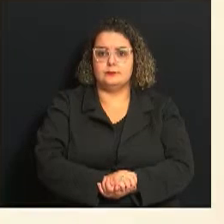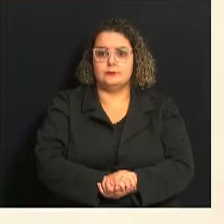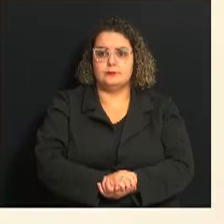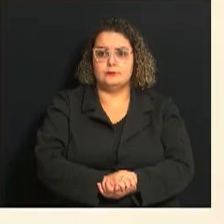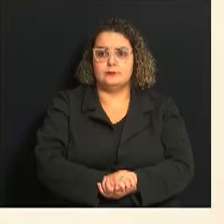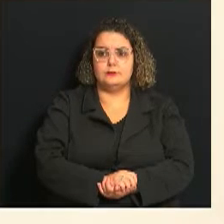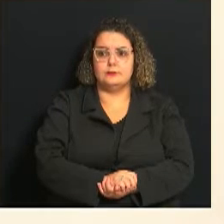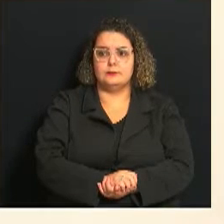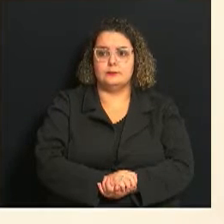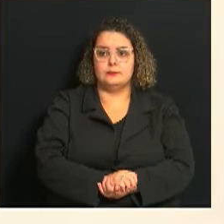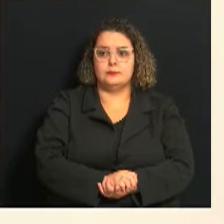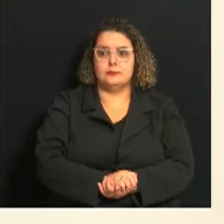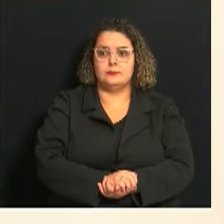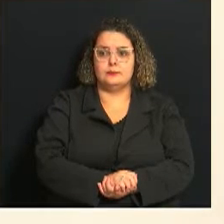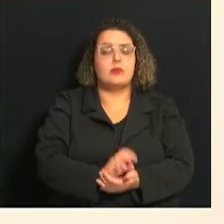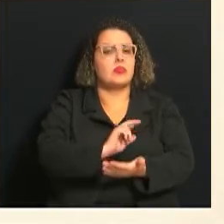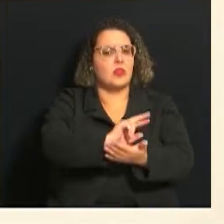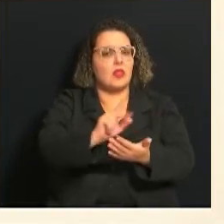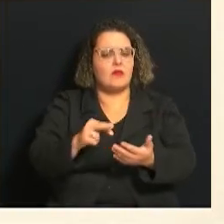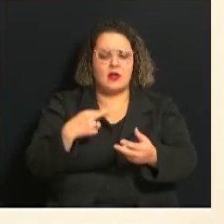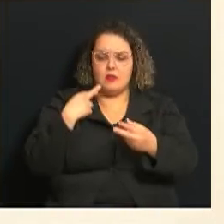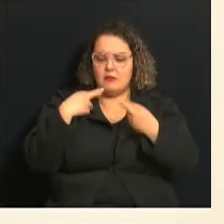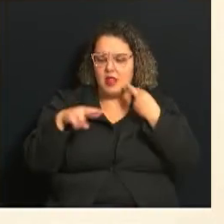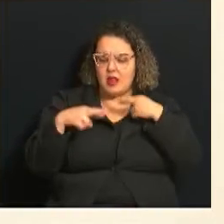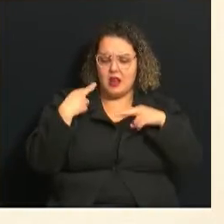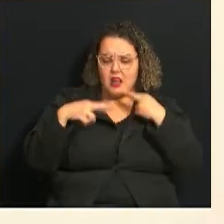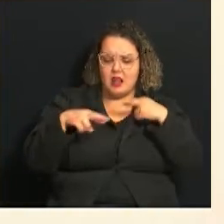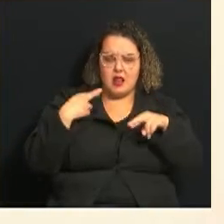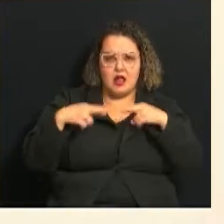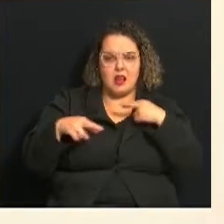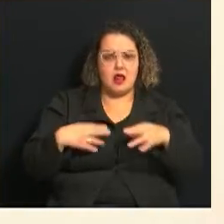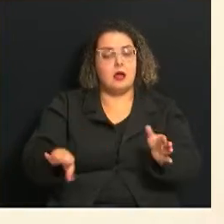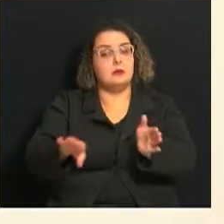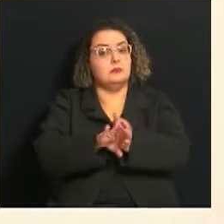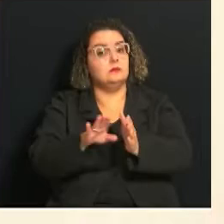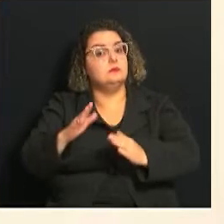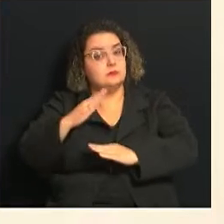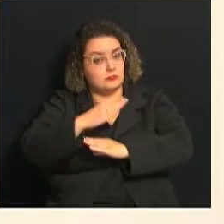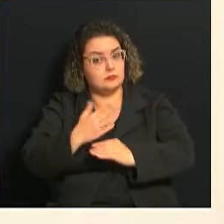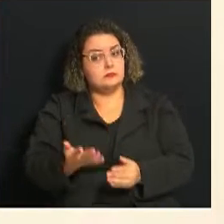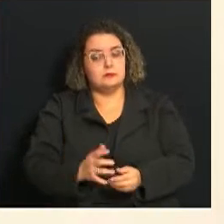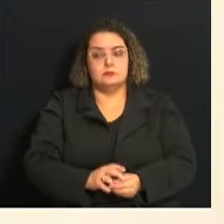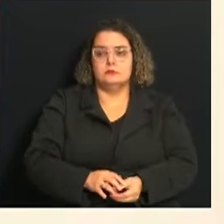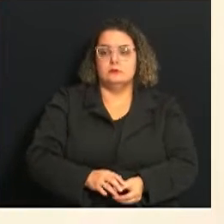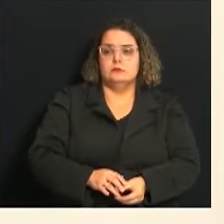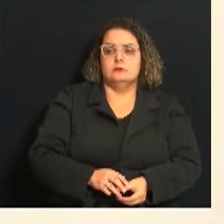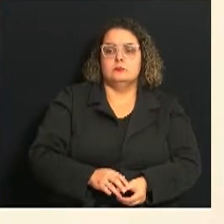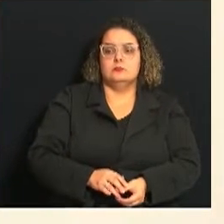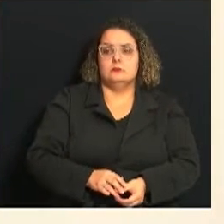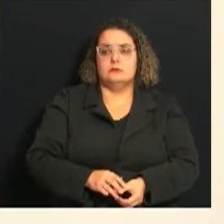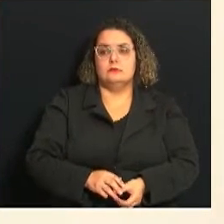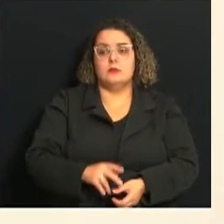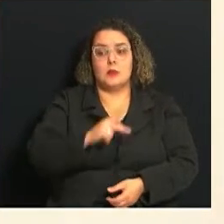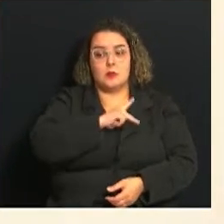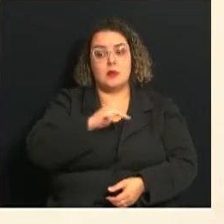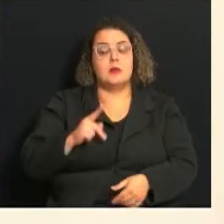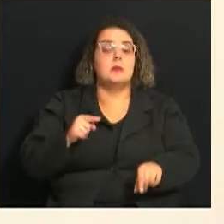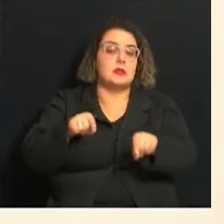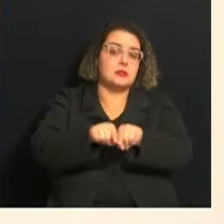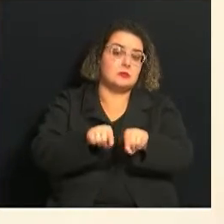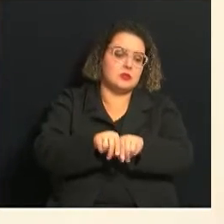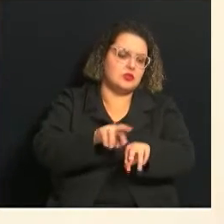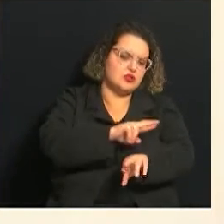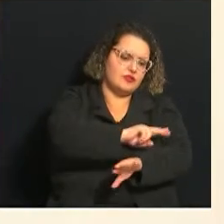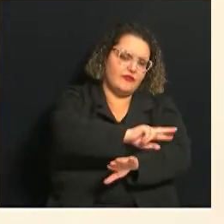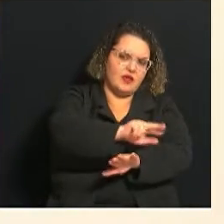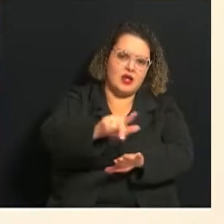É devido a várias reclamações que está chegando à Câmara Municipal de Campinas, através da presidência, mas também através de vários